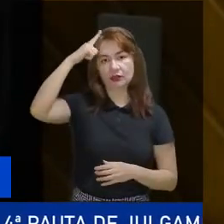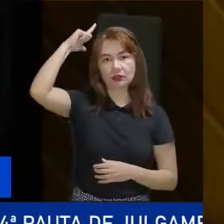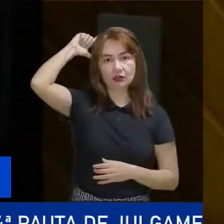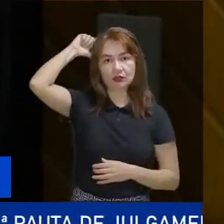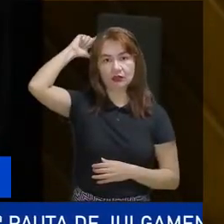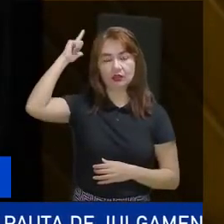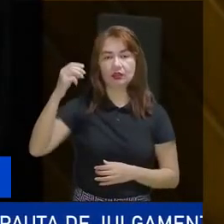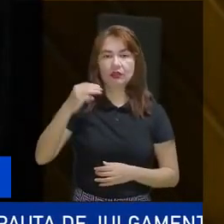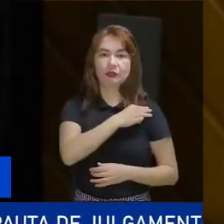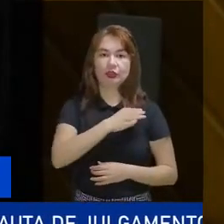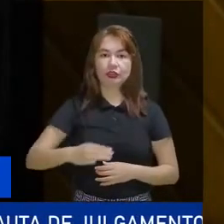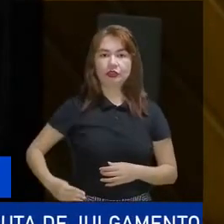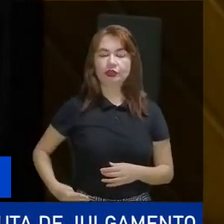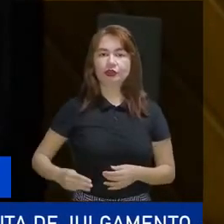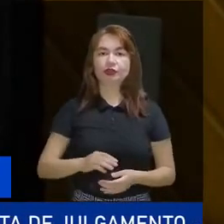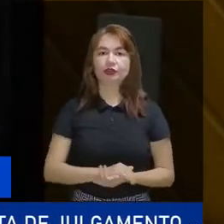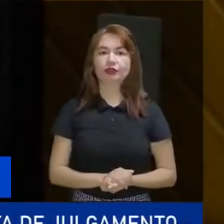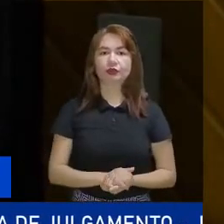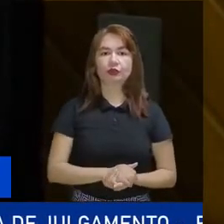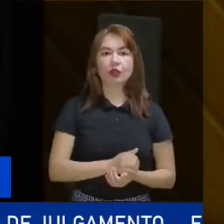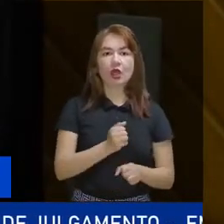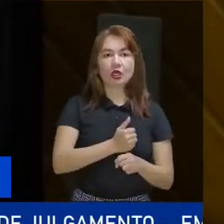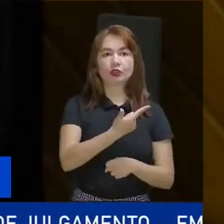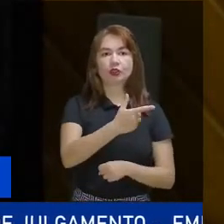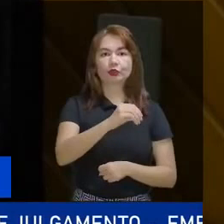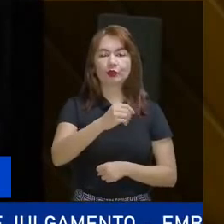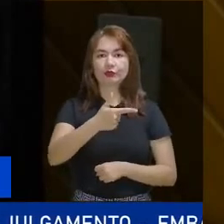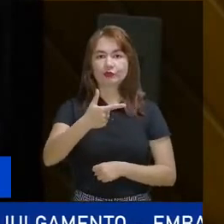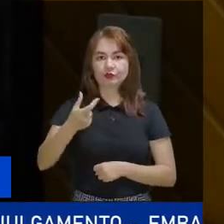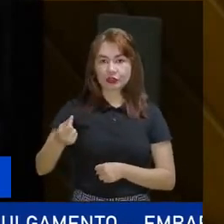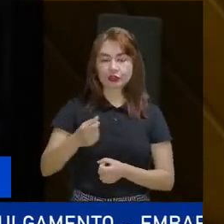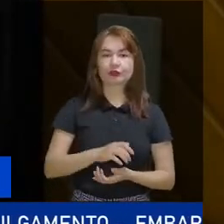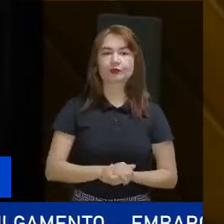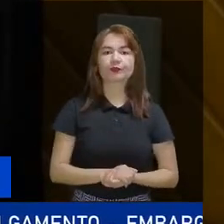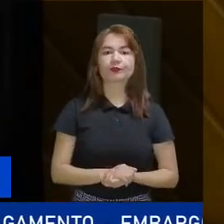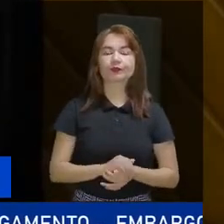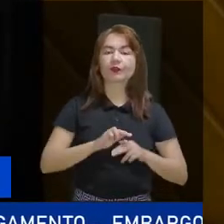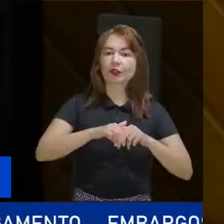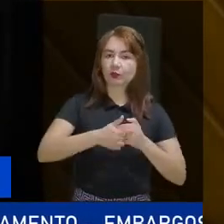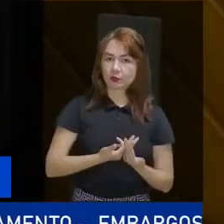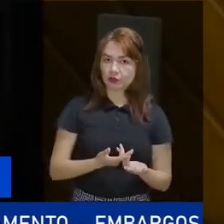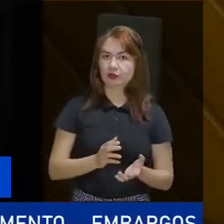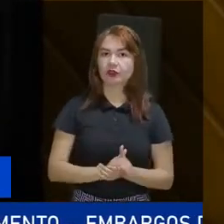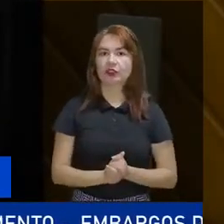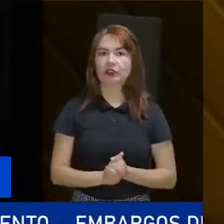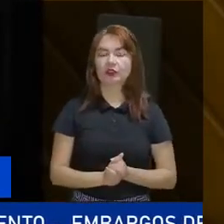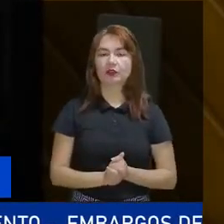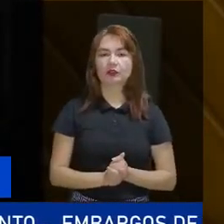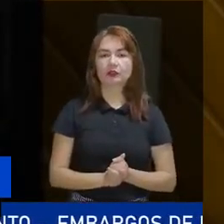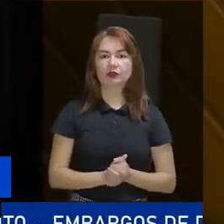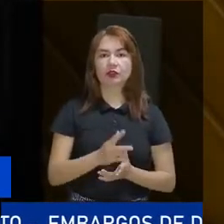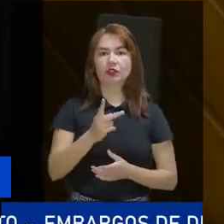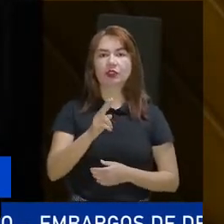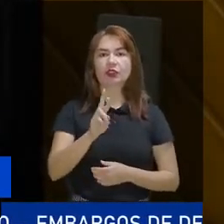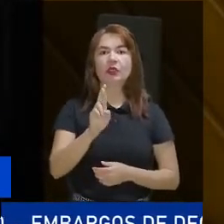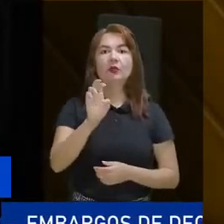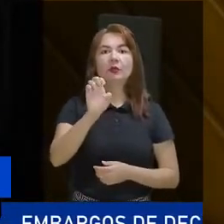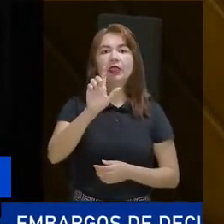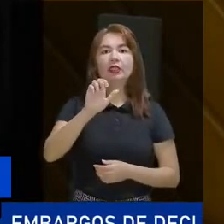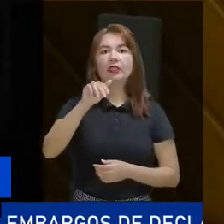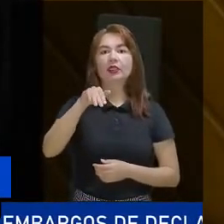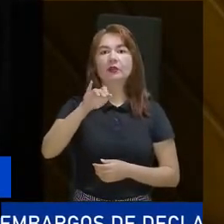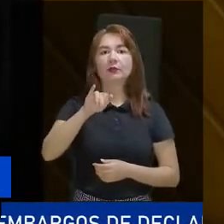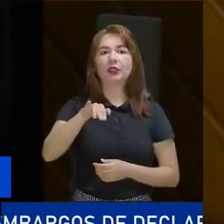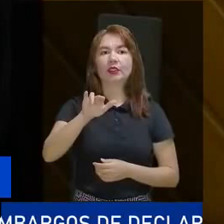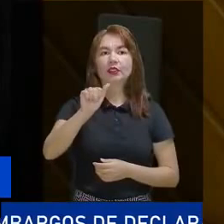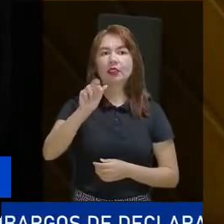28 de maio de 2020. No outro viés, cabe ressaltar que o fato de a rejeição da preliminar em questão, aventada